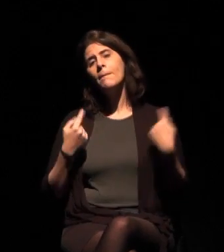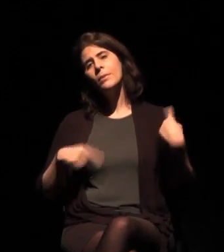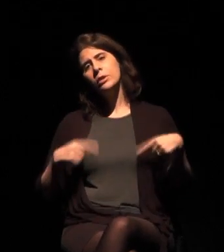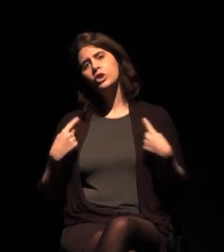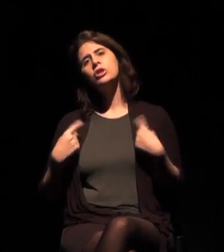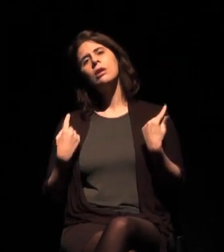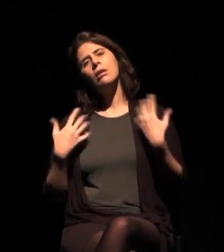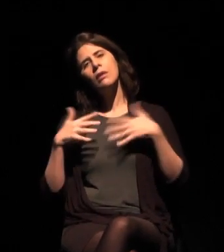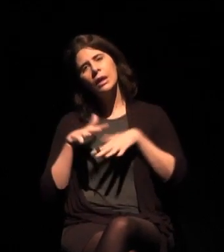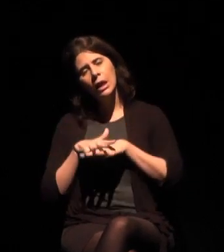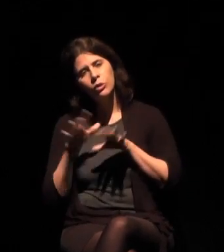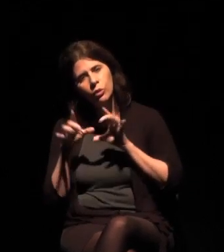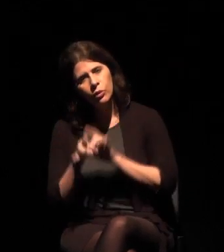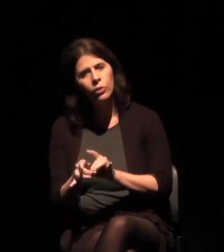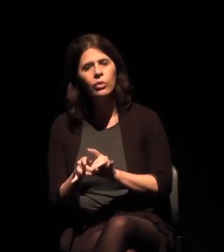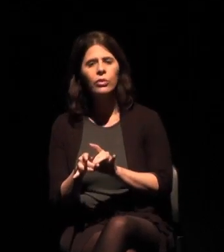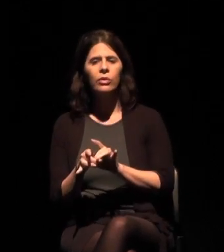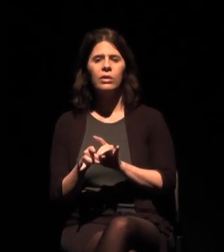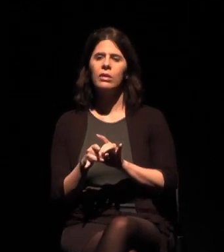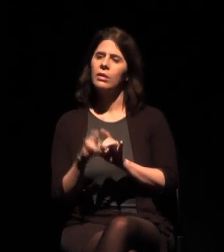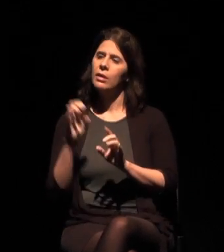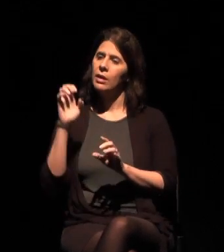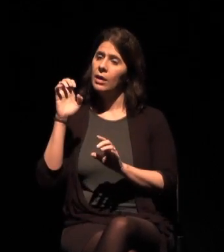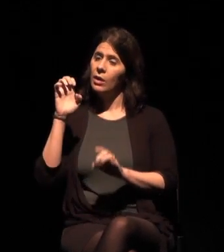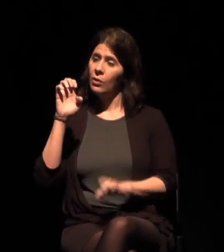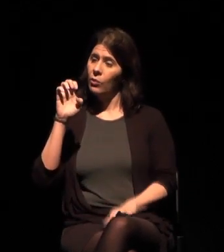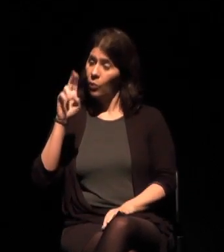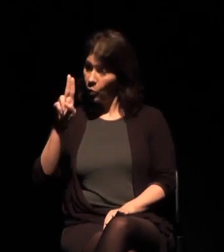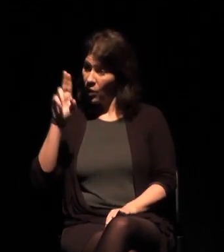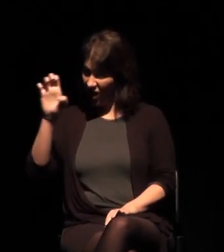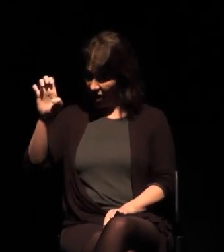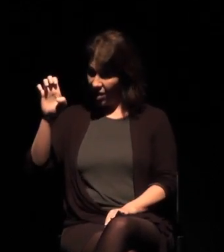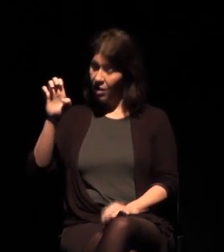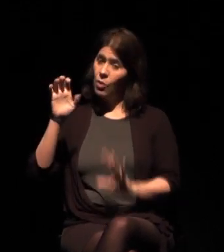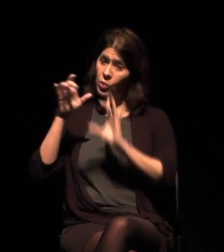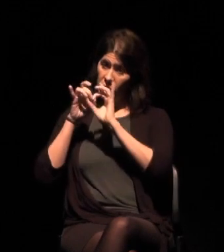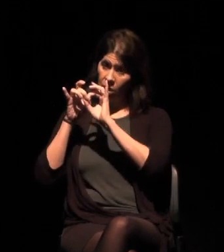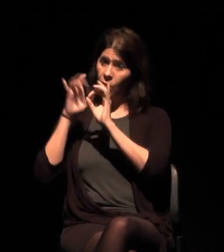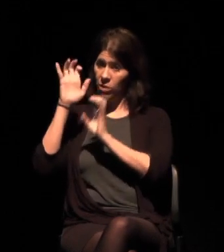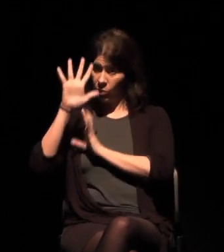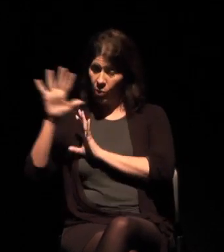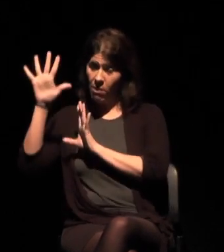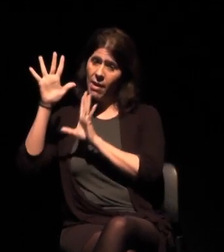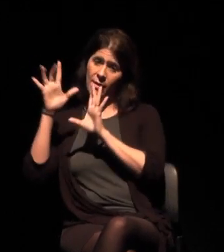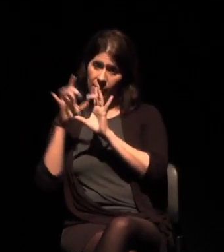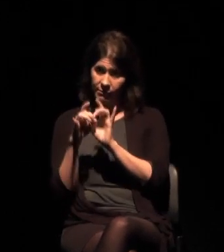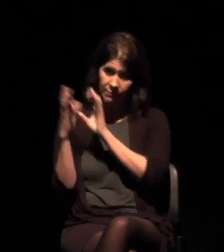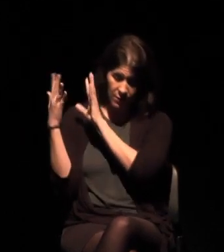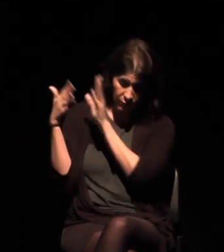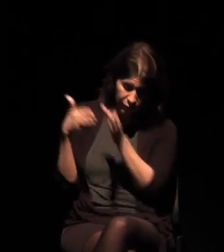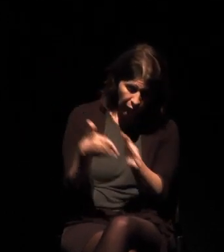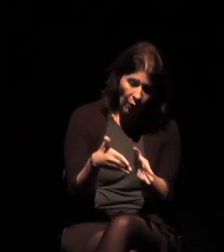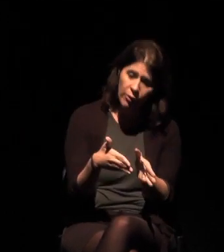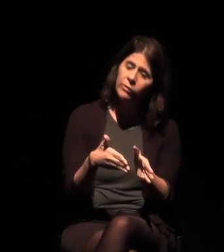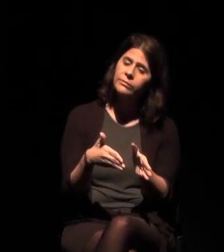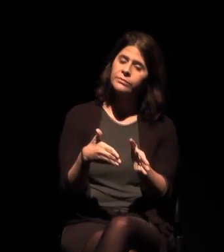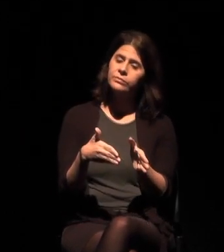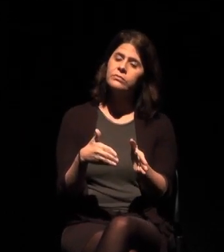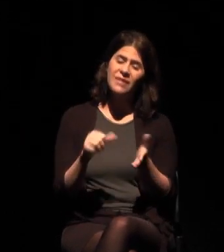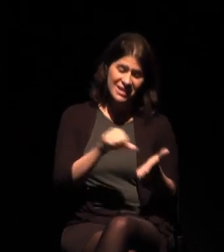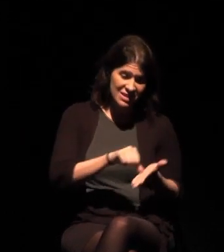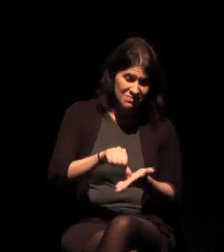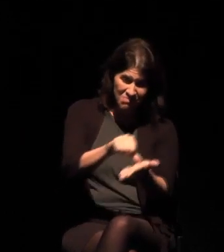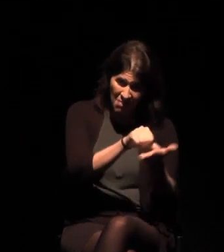conceito de convergência da união europeia os incentivos à criação deste parque apresentou muitos milhões